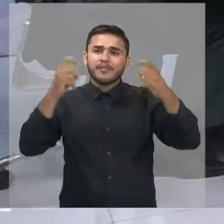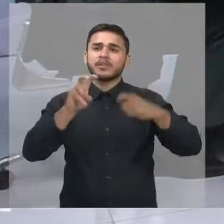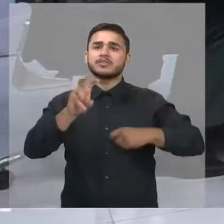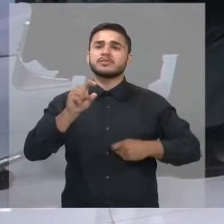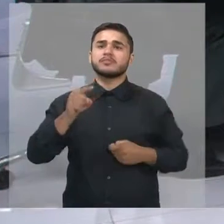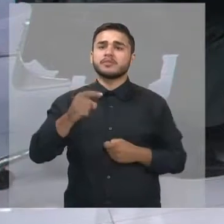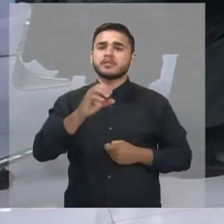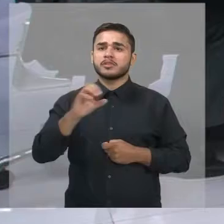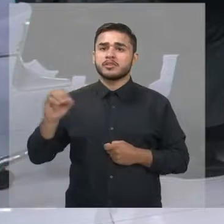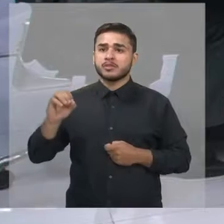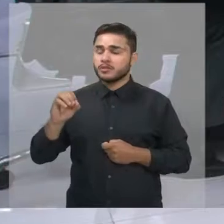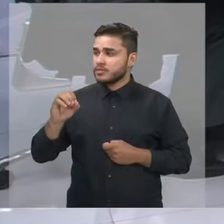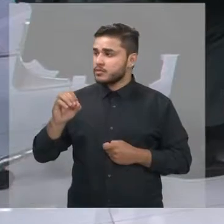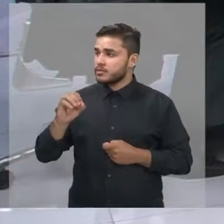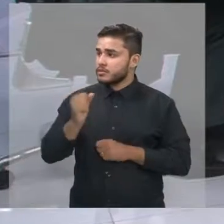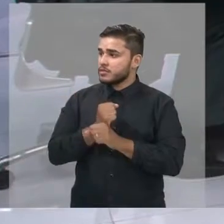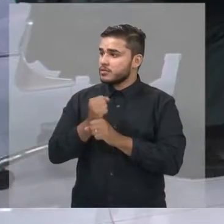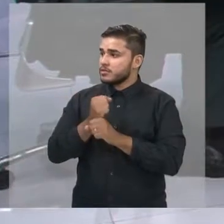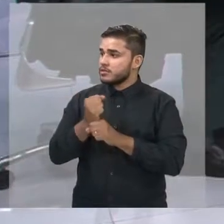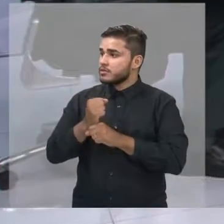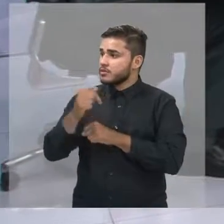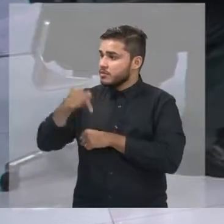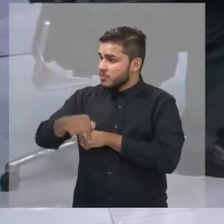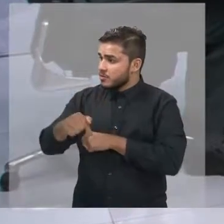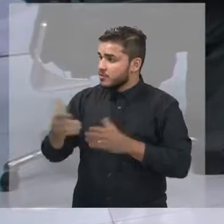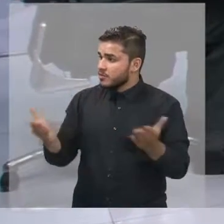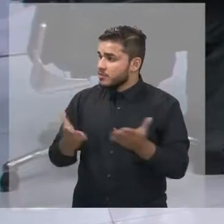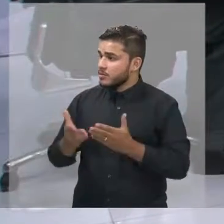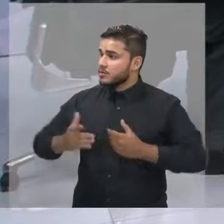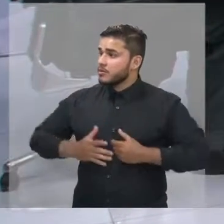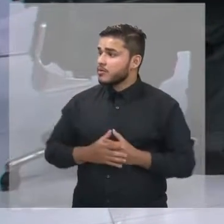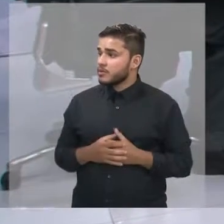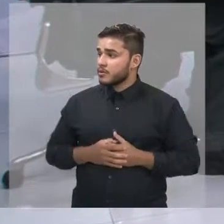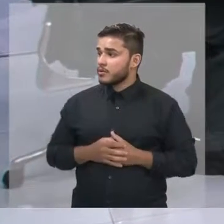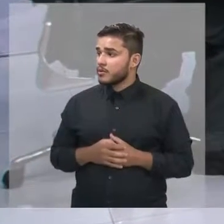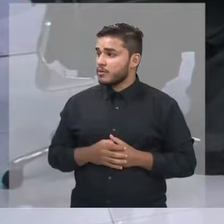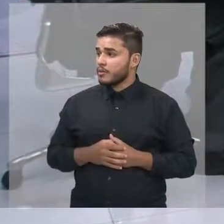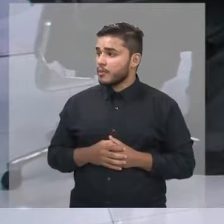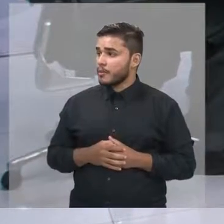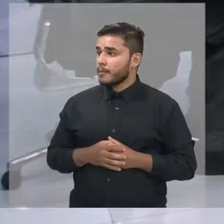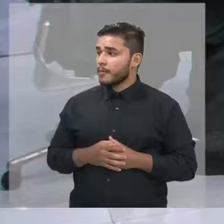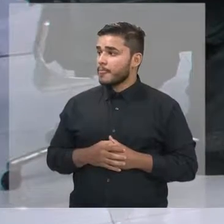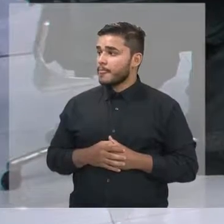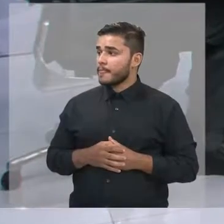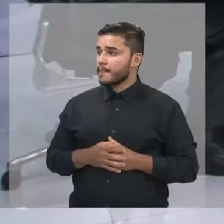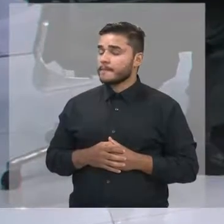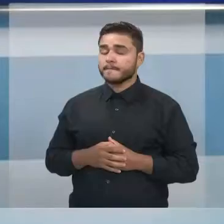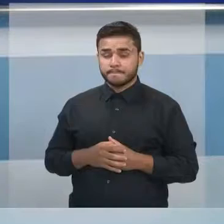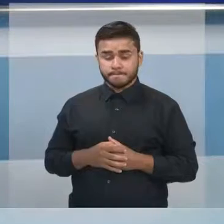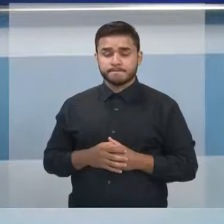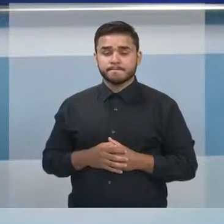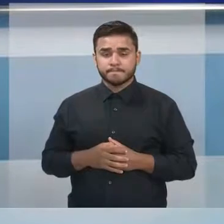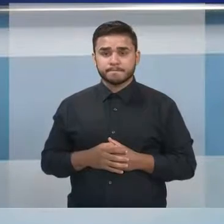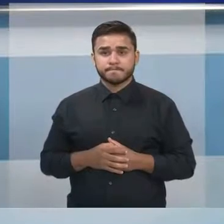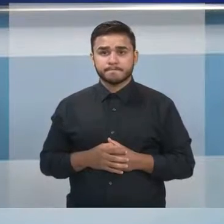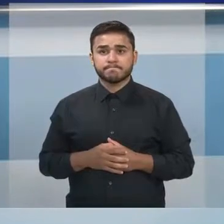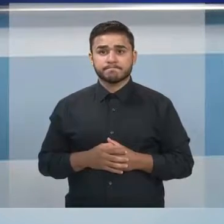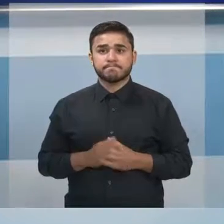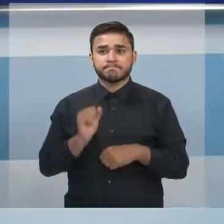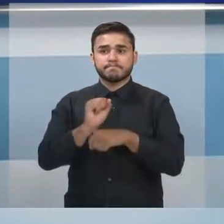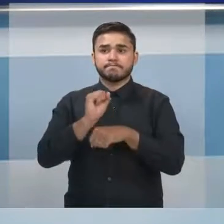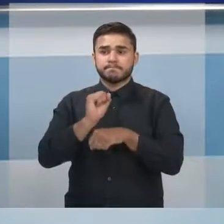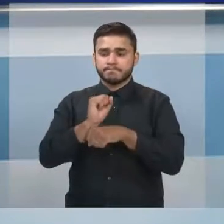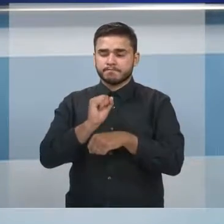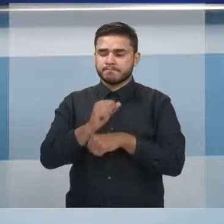violência praticada há 5.000 anos atrás? Não somos. Uma violência generalizada e não com exceção? Deixa eu fazer mais